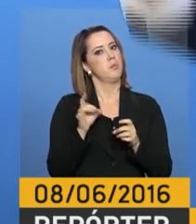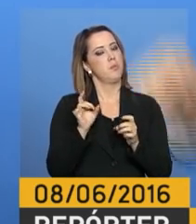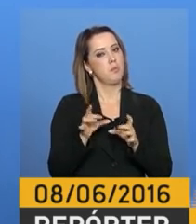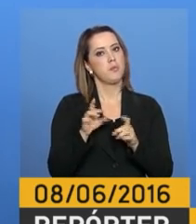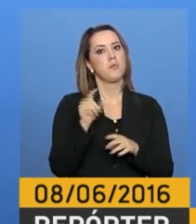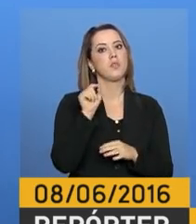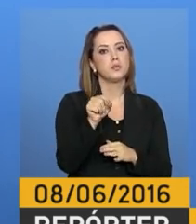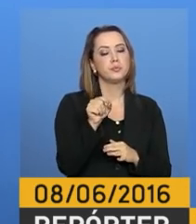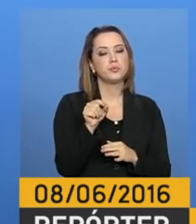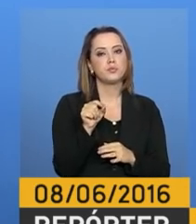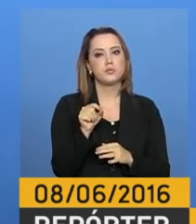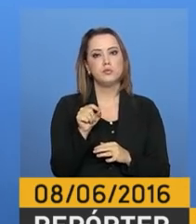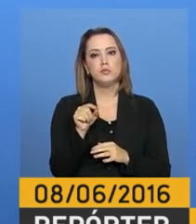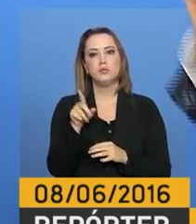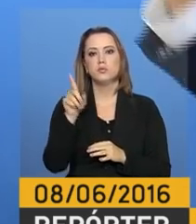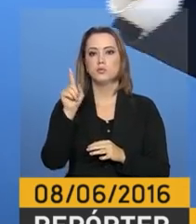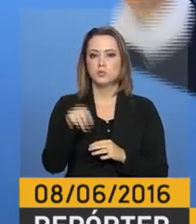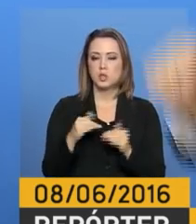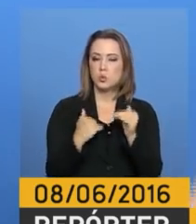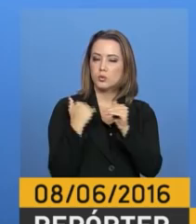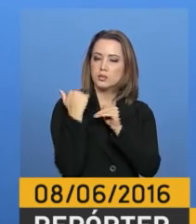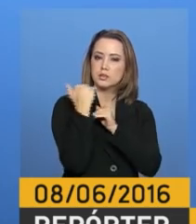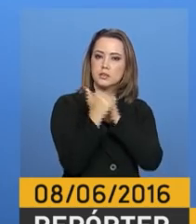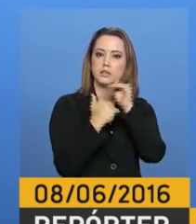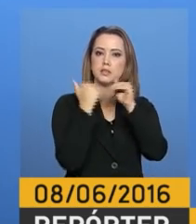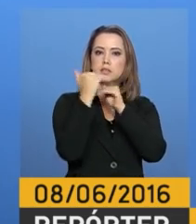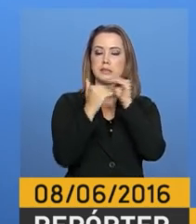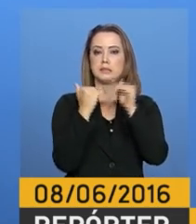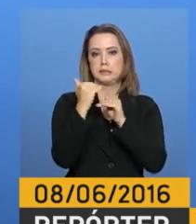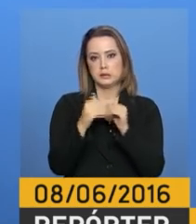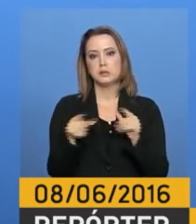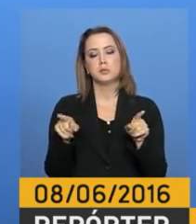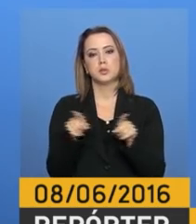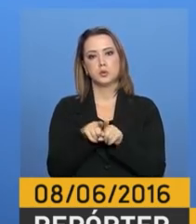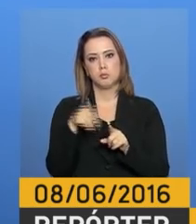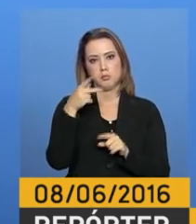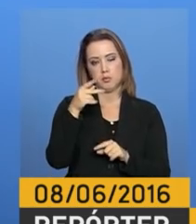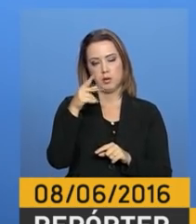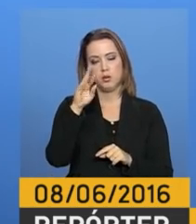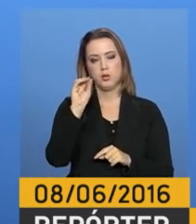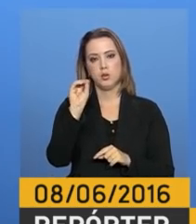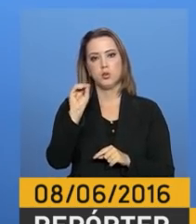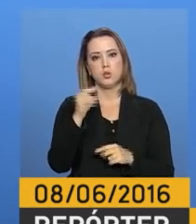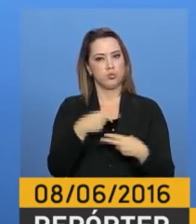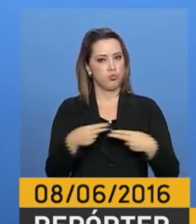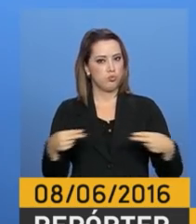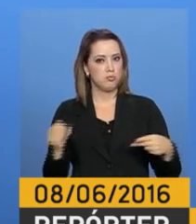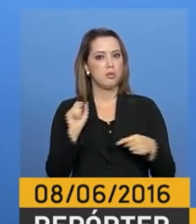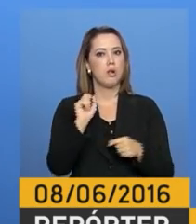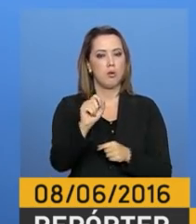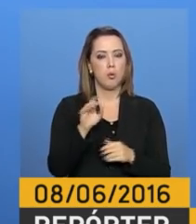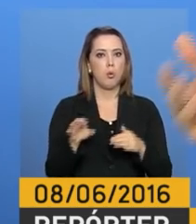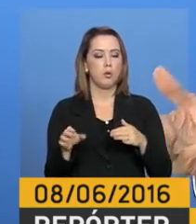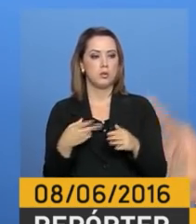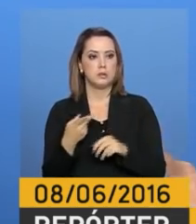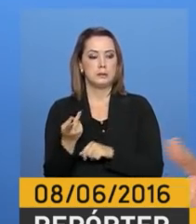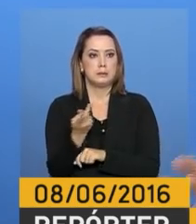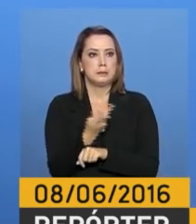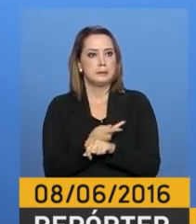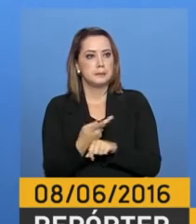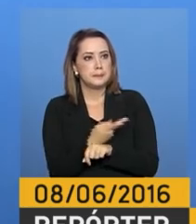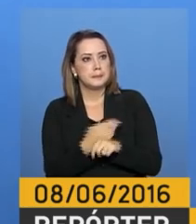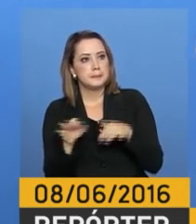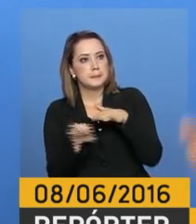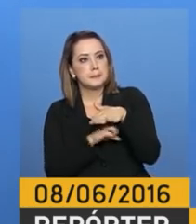crescimento do crédito acima do produto e um crescimento de produto elevado levou as empresas a buscarem muitas empresas